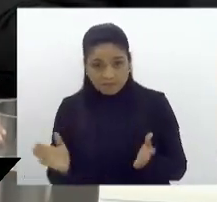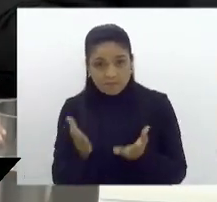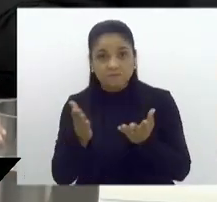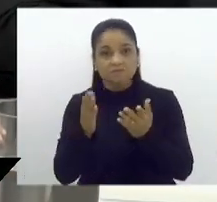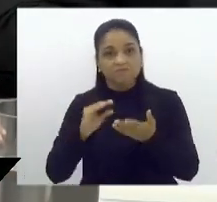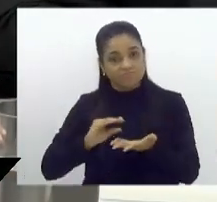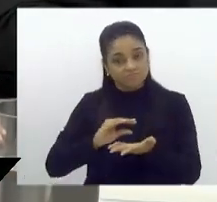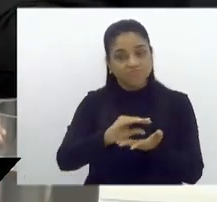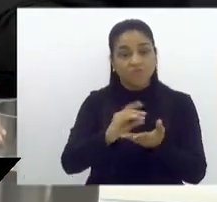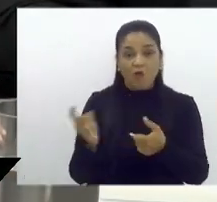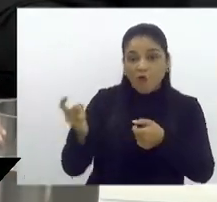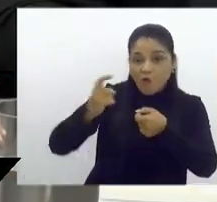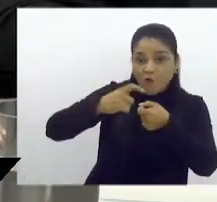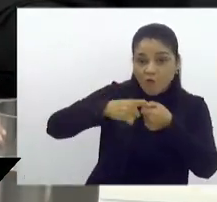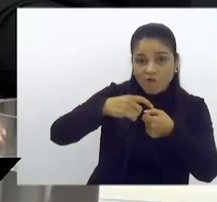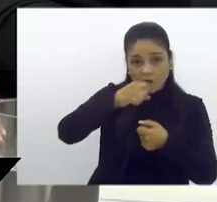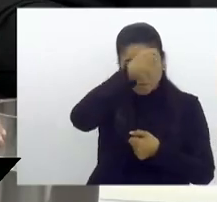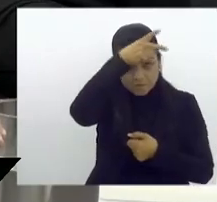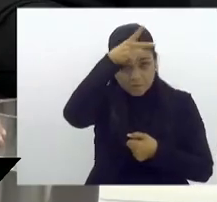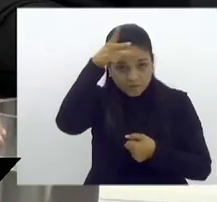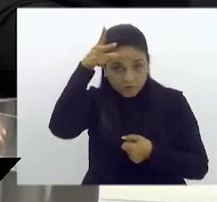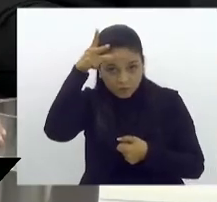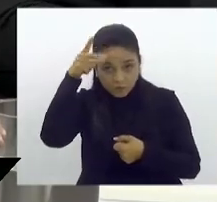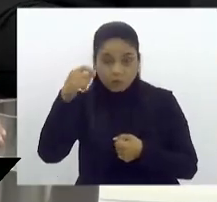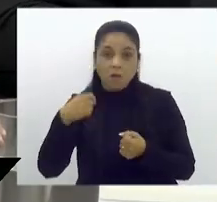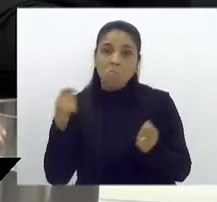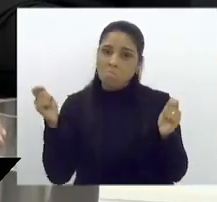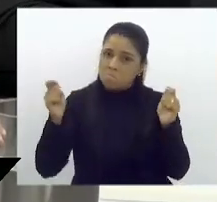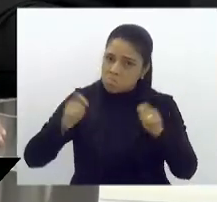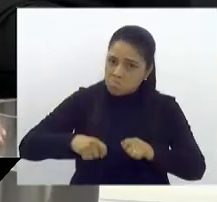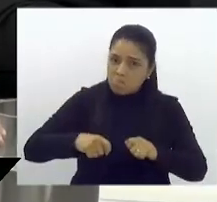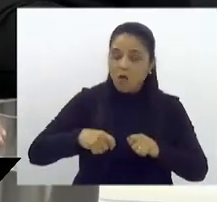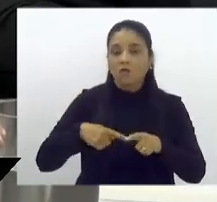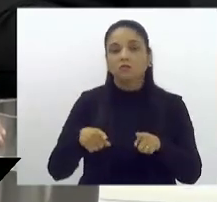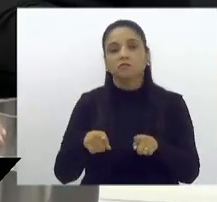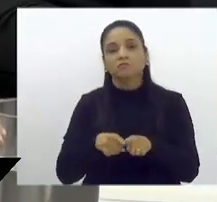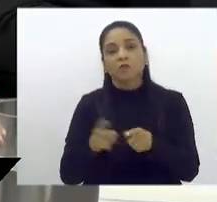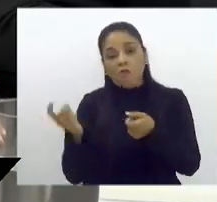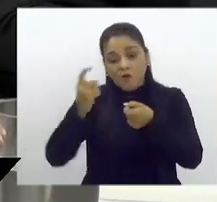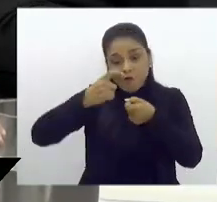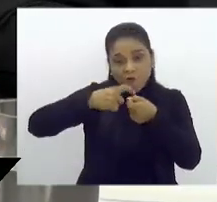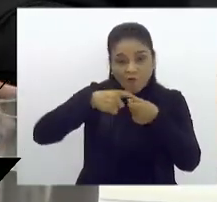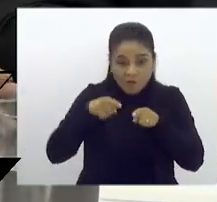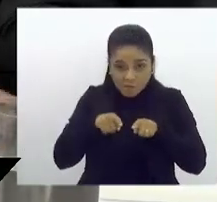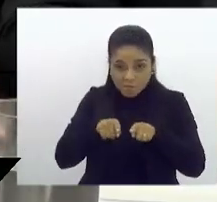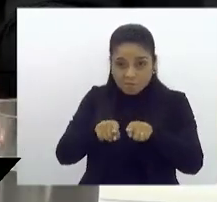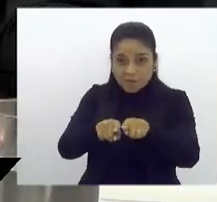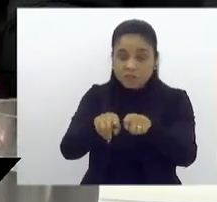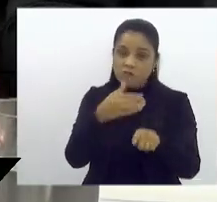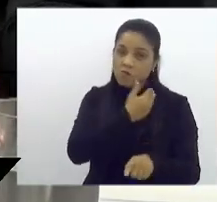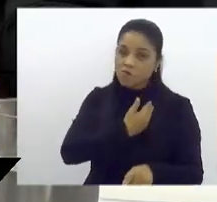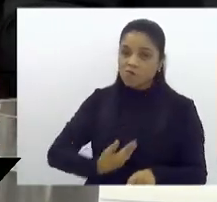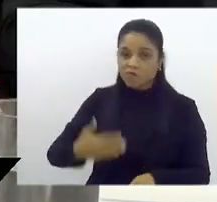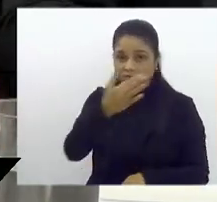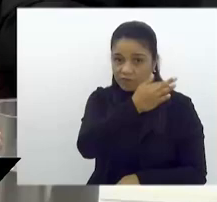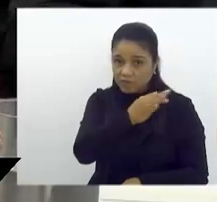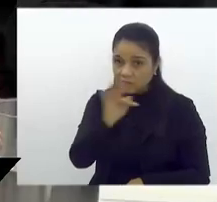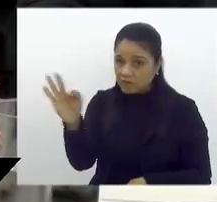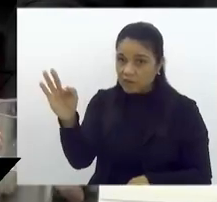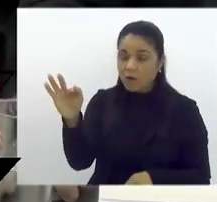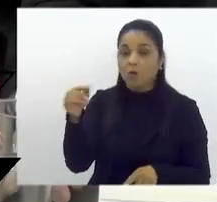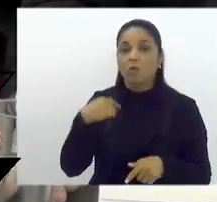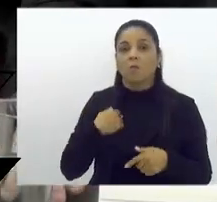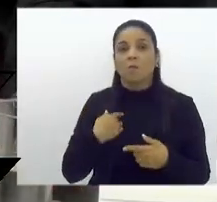pode ter convênio com prefeituras, pode ter. Pode ter também convênio e parceria com o governo federal, a gente pode